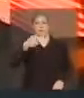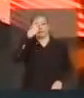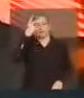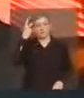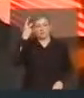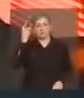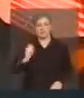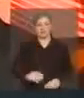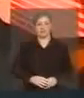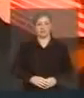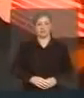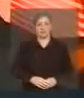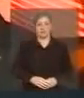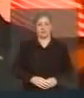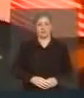de habitantes.